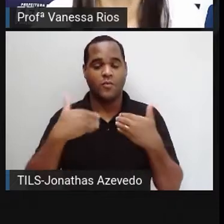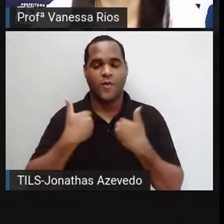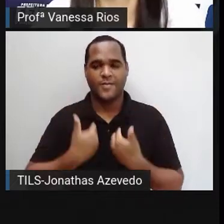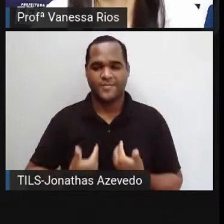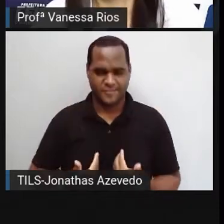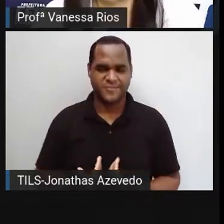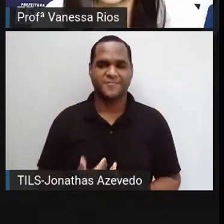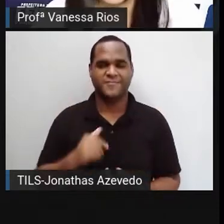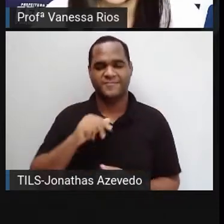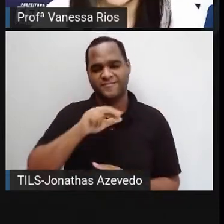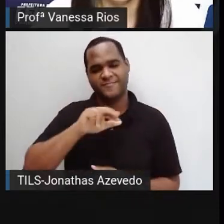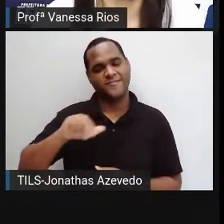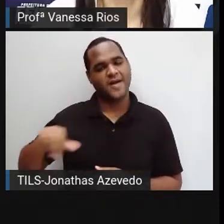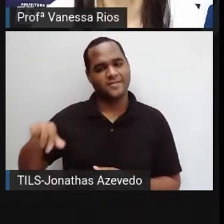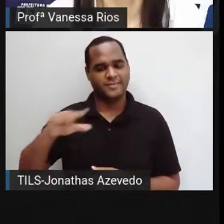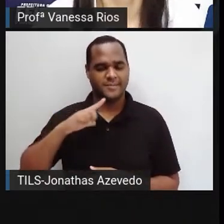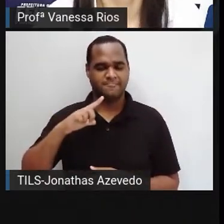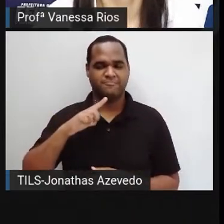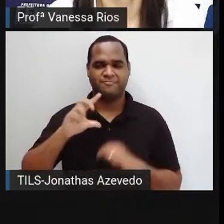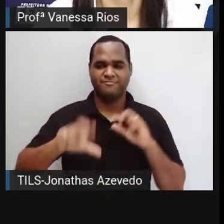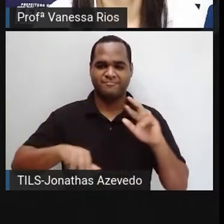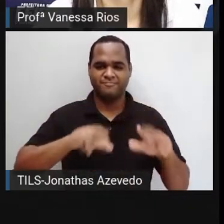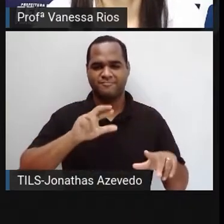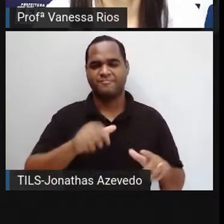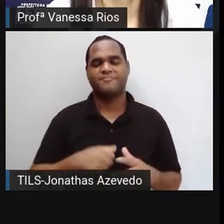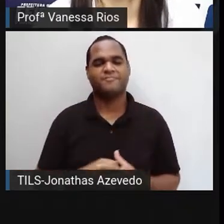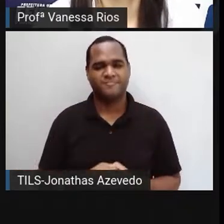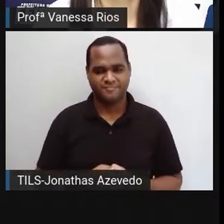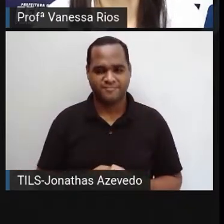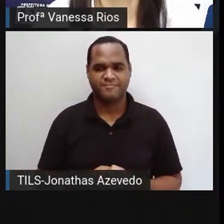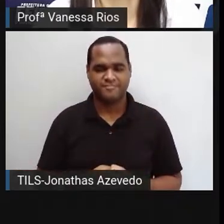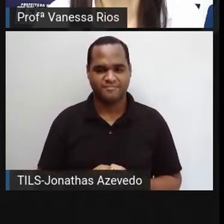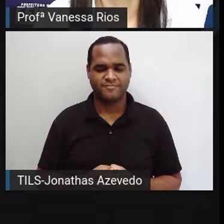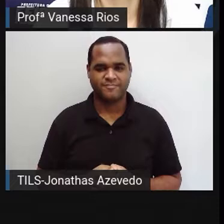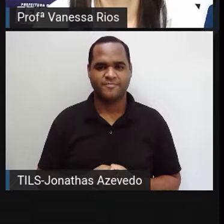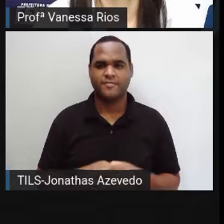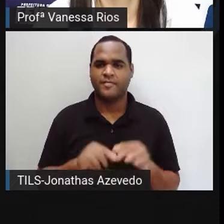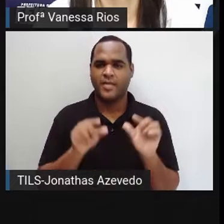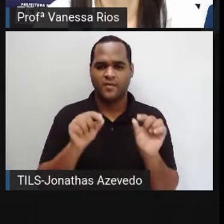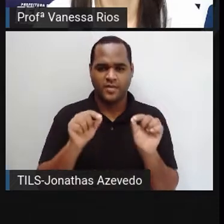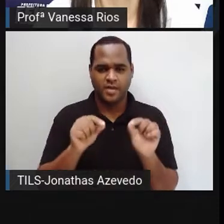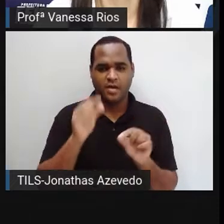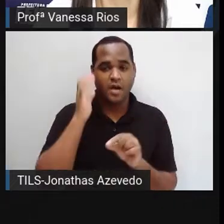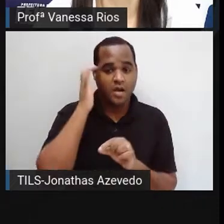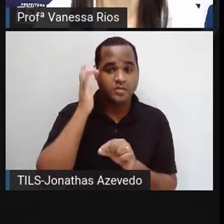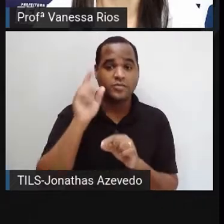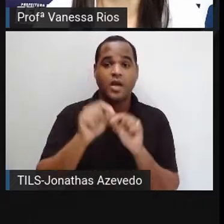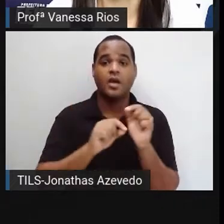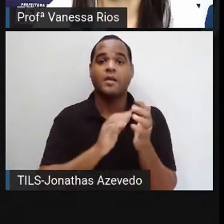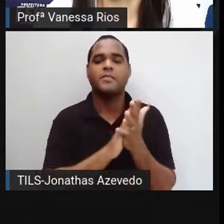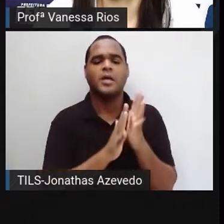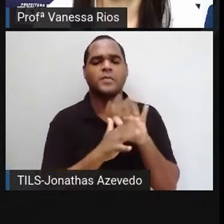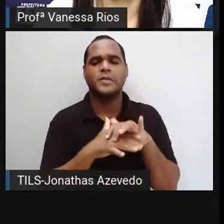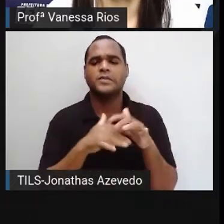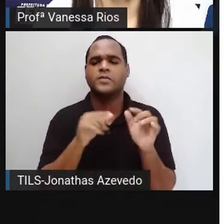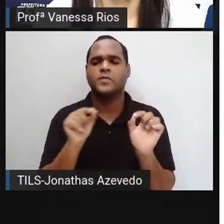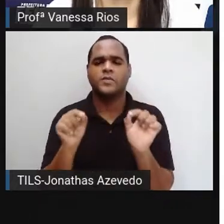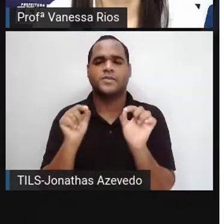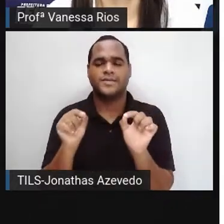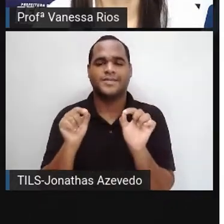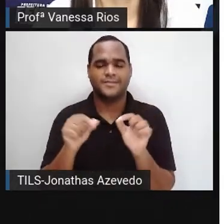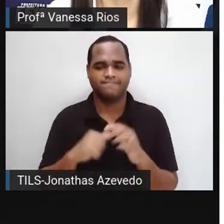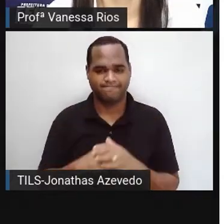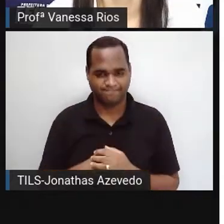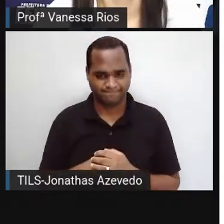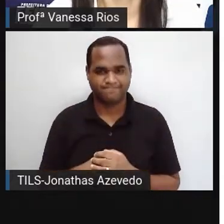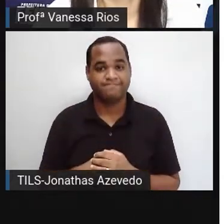em diversas situações. E o que é que vocês acham, então, que essas mãos estão reproduzindo? Aí a